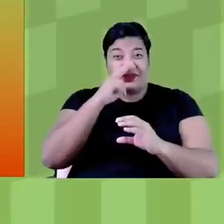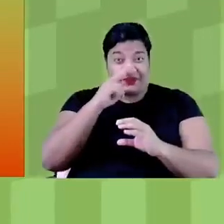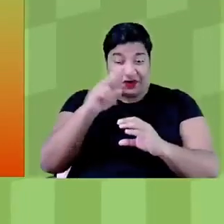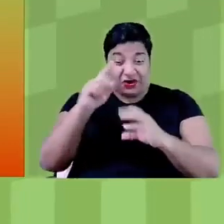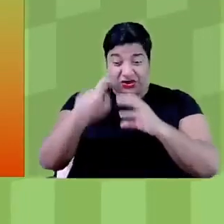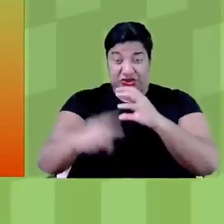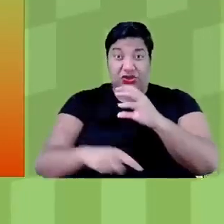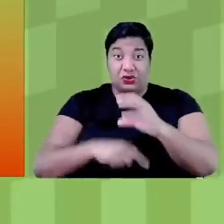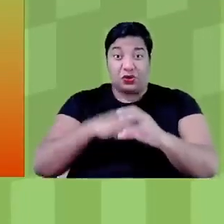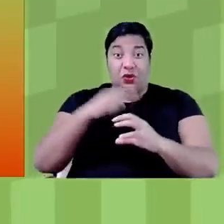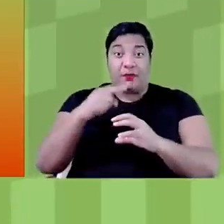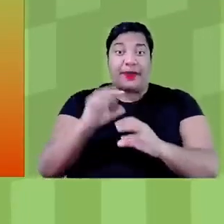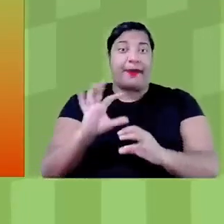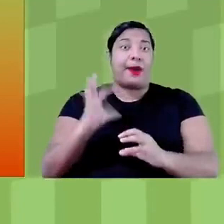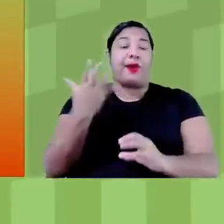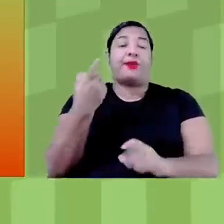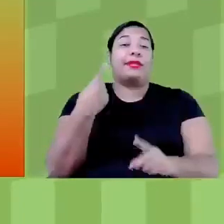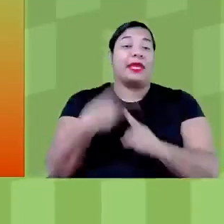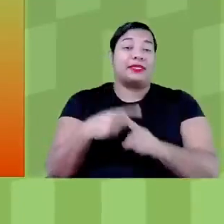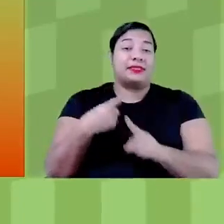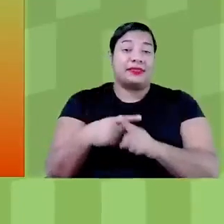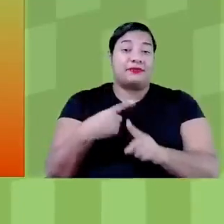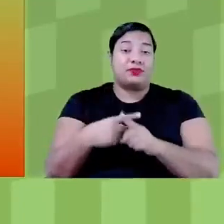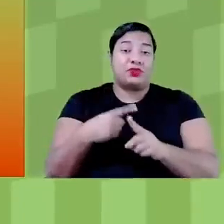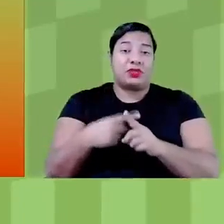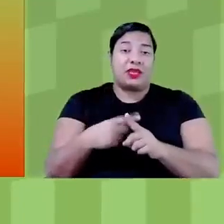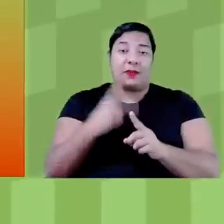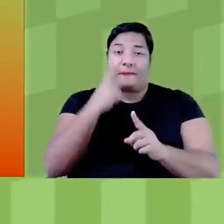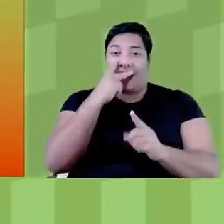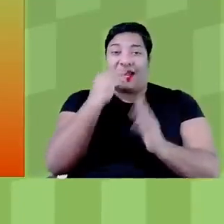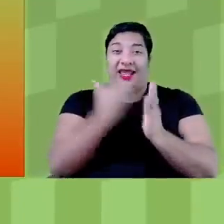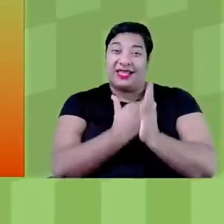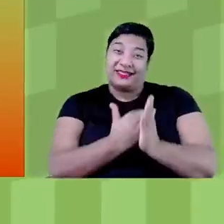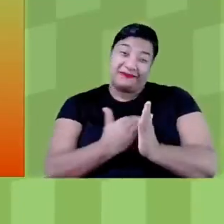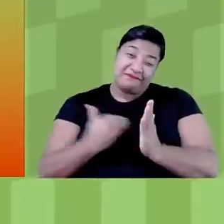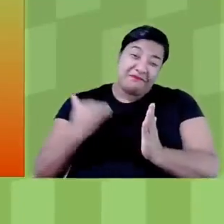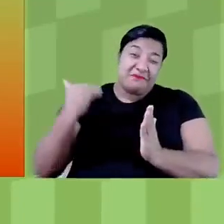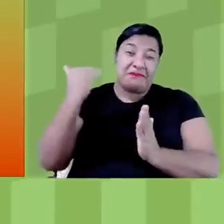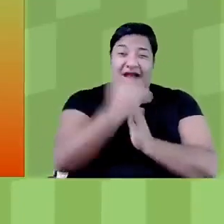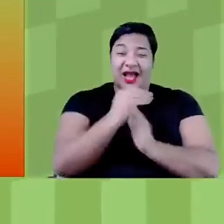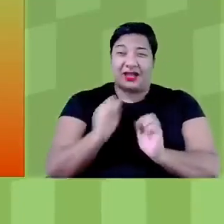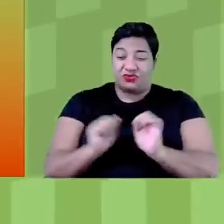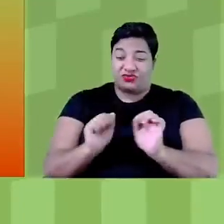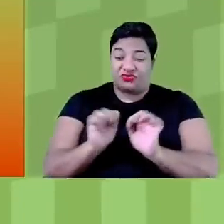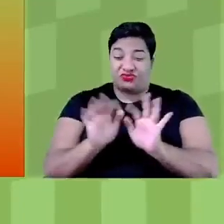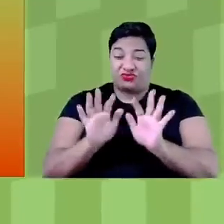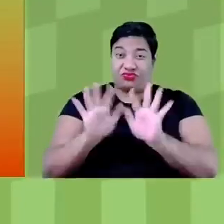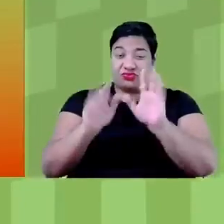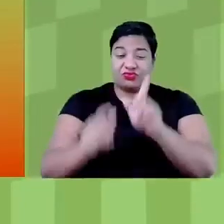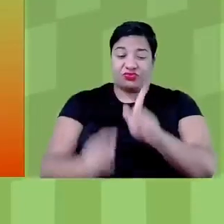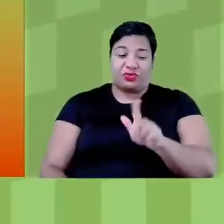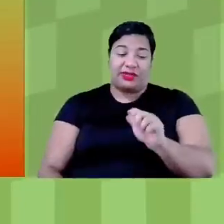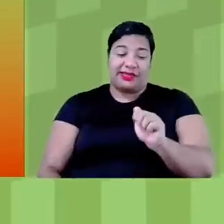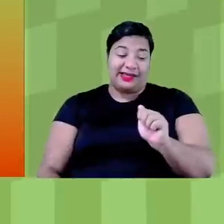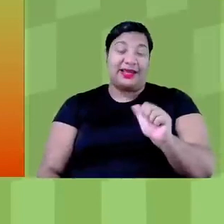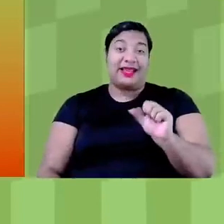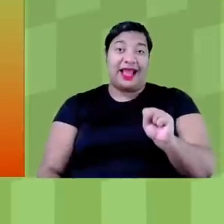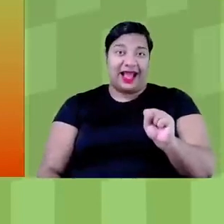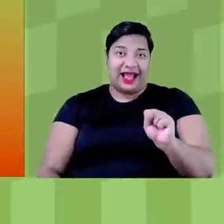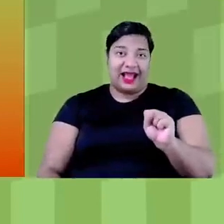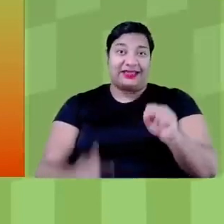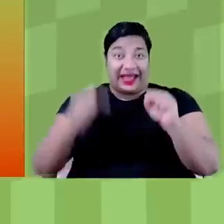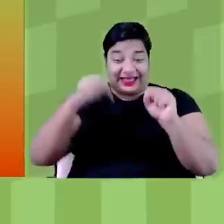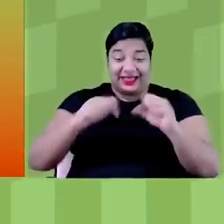fenômeno decorrente do incremento da emissão dos gases de efeito estufa, aumentando a retenção de